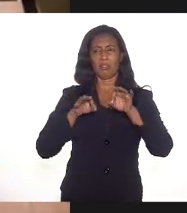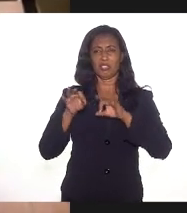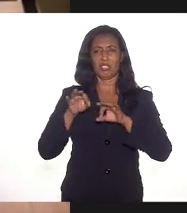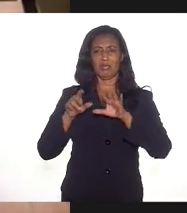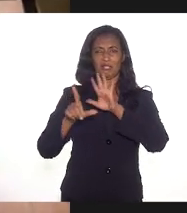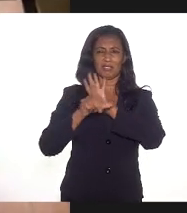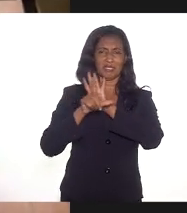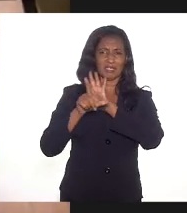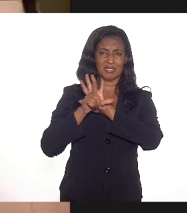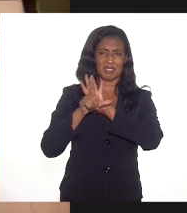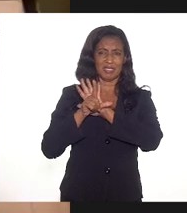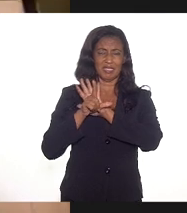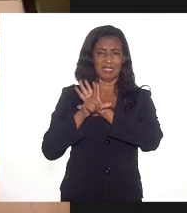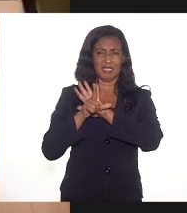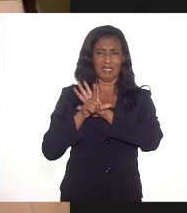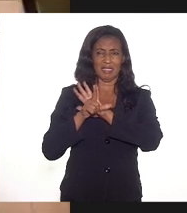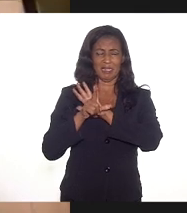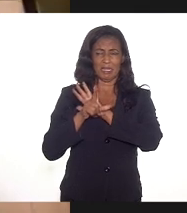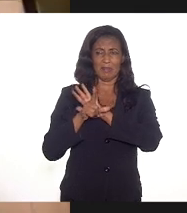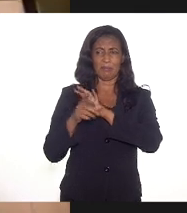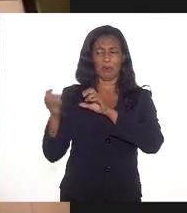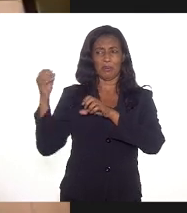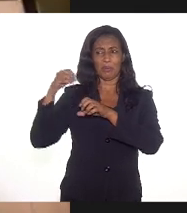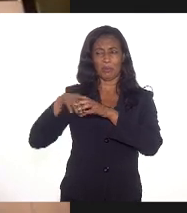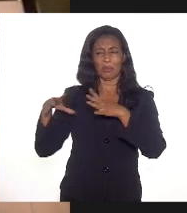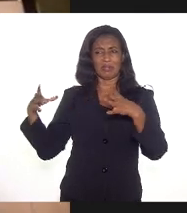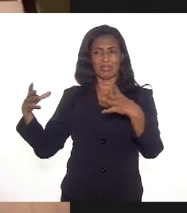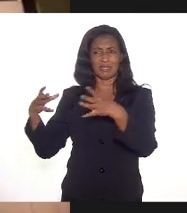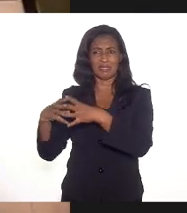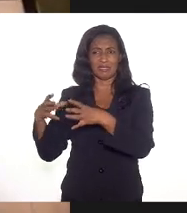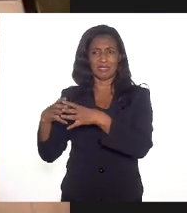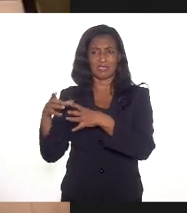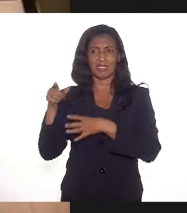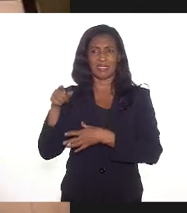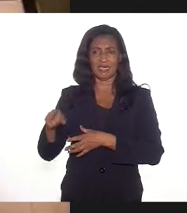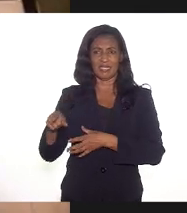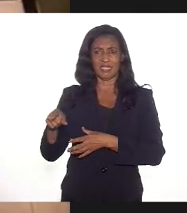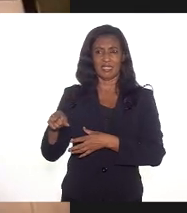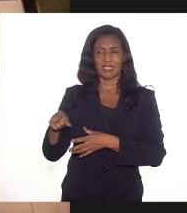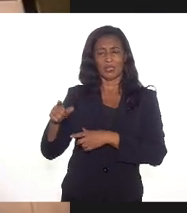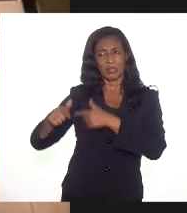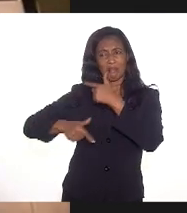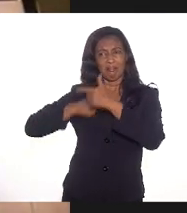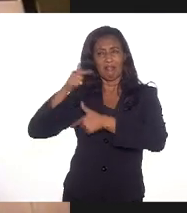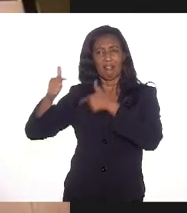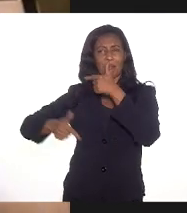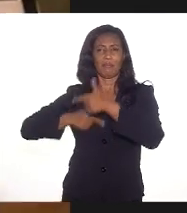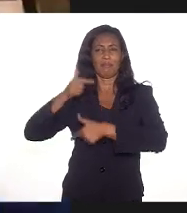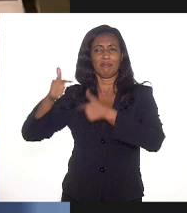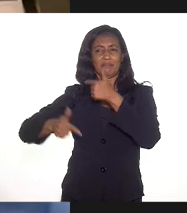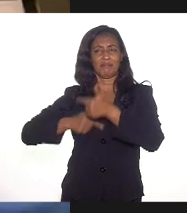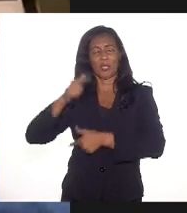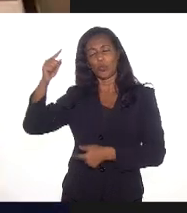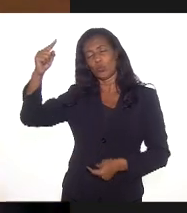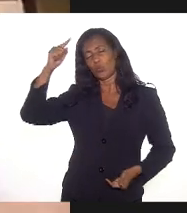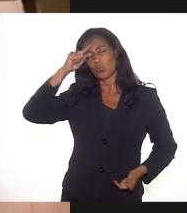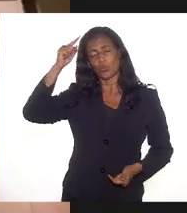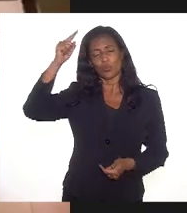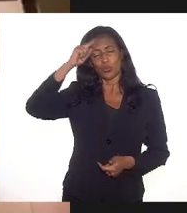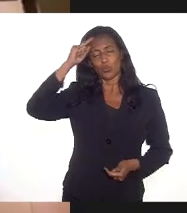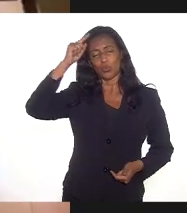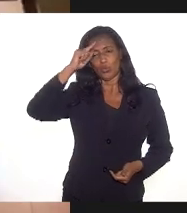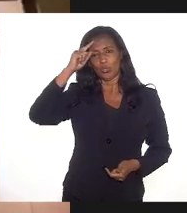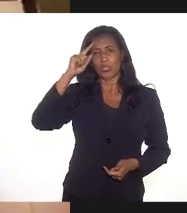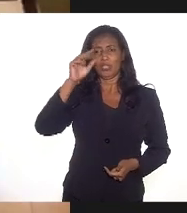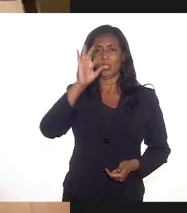é inadmissível para essa corporação que fica na ponta da lança e que trabalha incansavelmente todos os dias com a Polícia